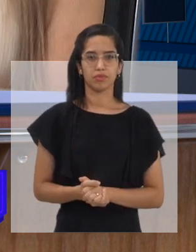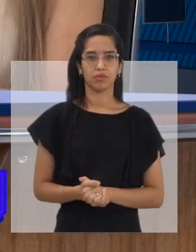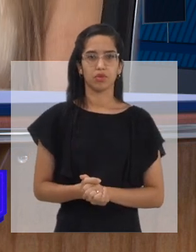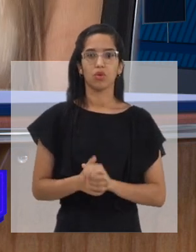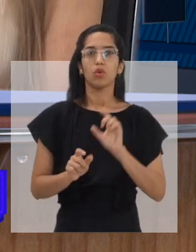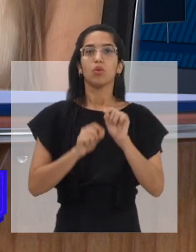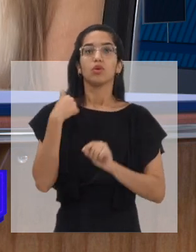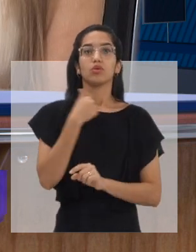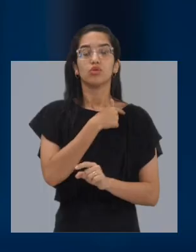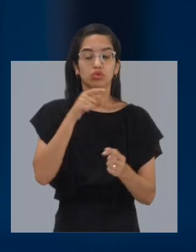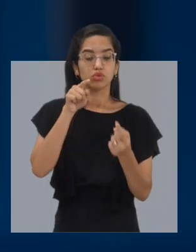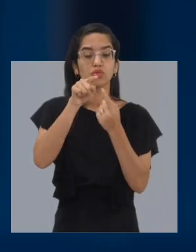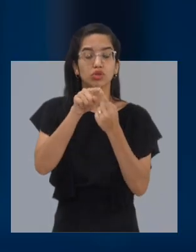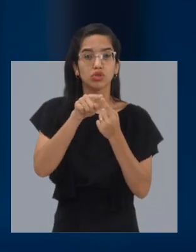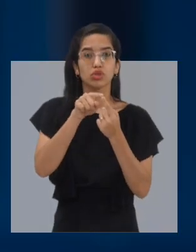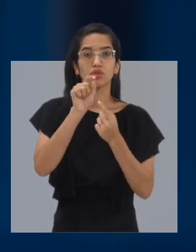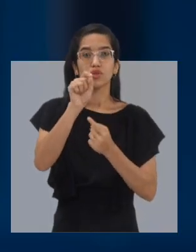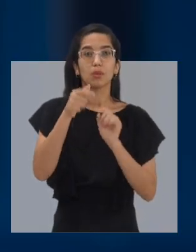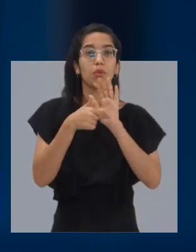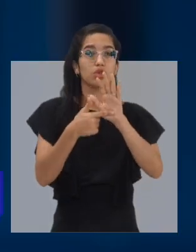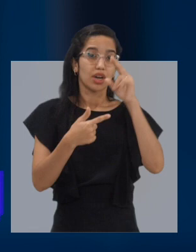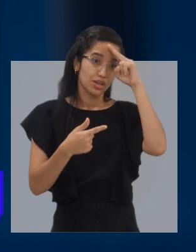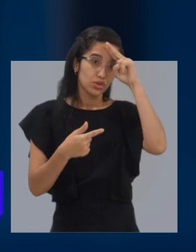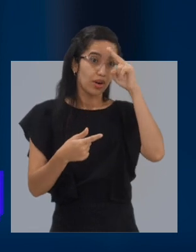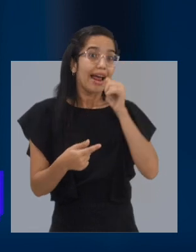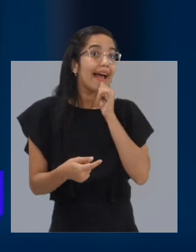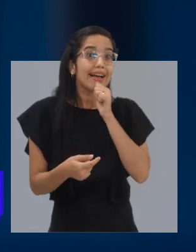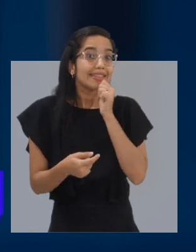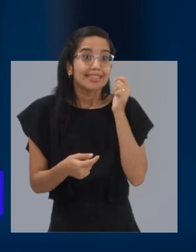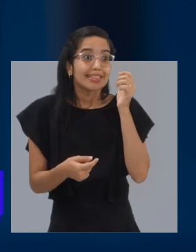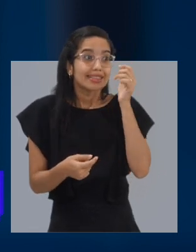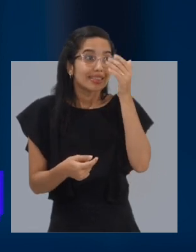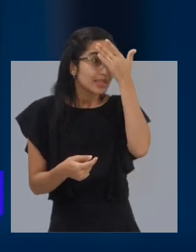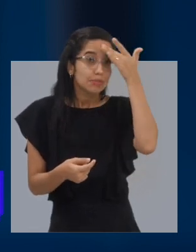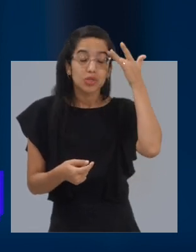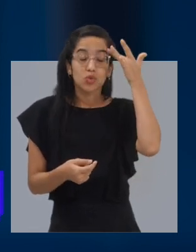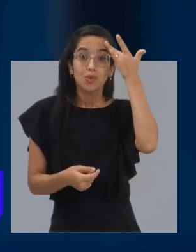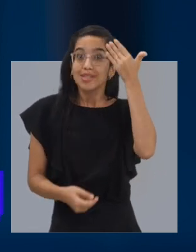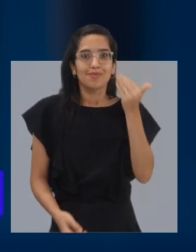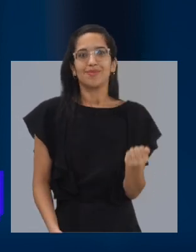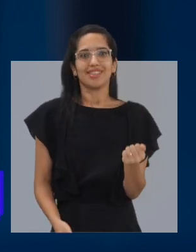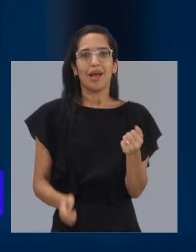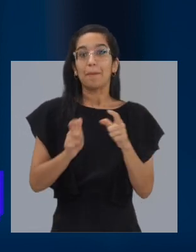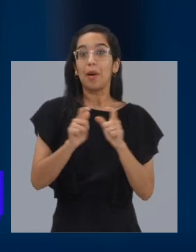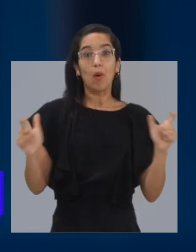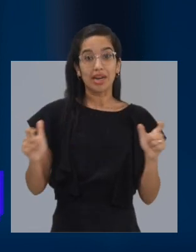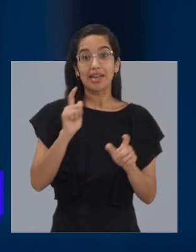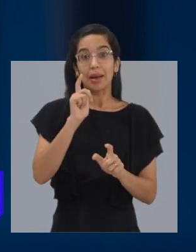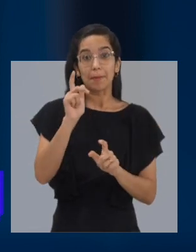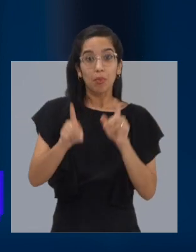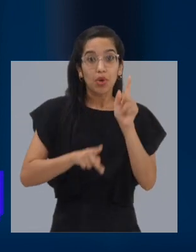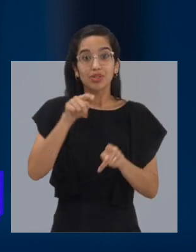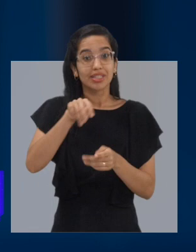objetivo? Resgatar histórias não contadas. Histórias que a grande maioria das pessoas em Teresina, de modo